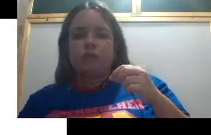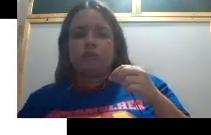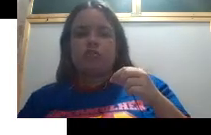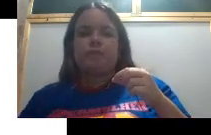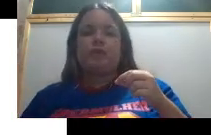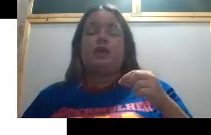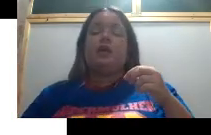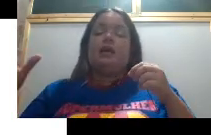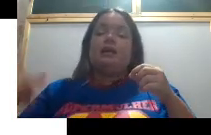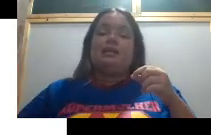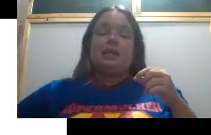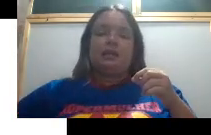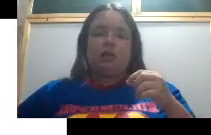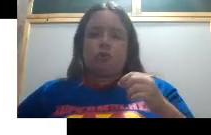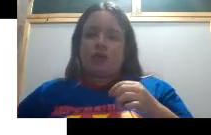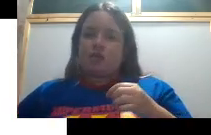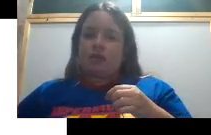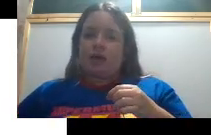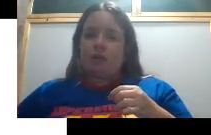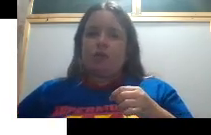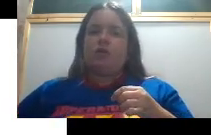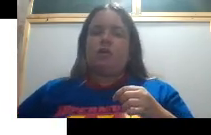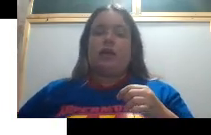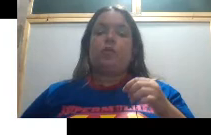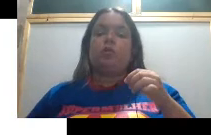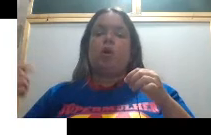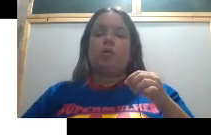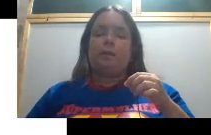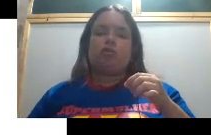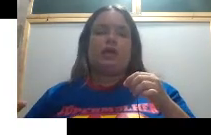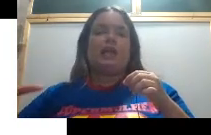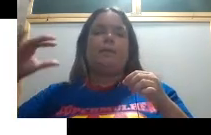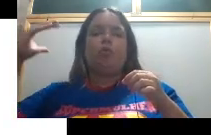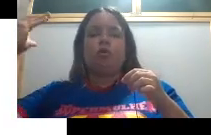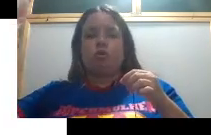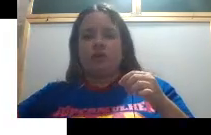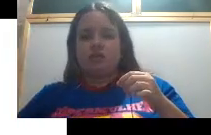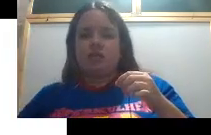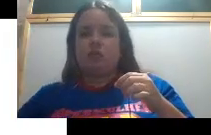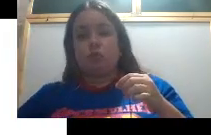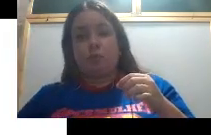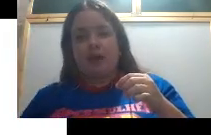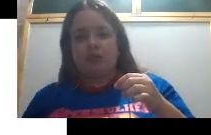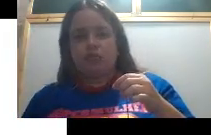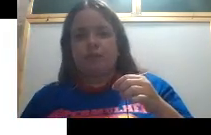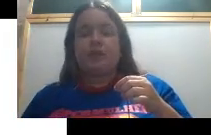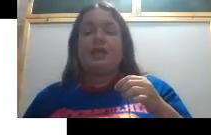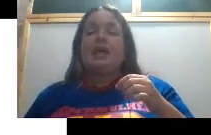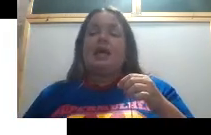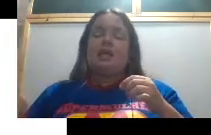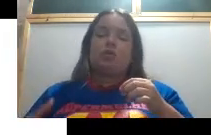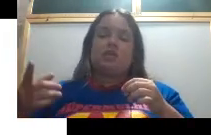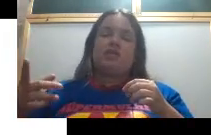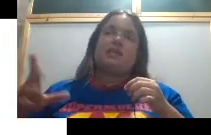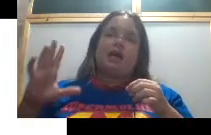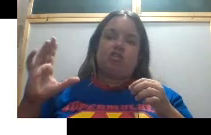campo junto com jogadores dia de luto nacional é Quando morre uma pessoa que ela é muito conhecida em todo o país